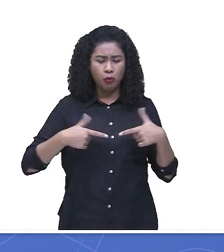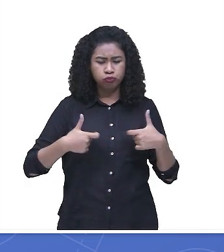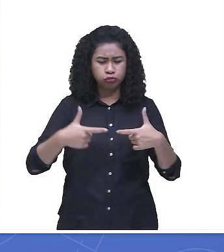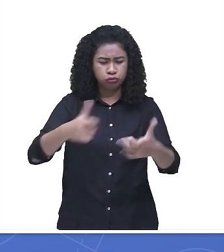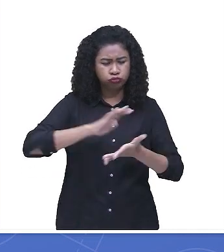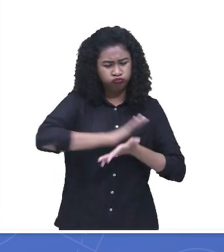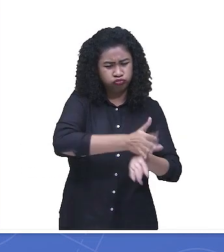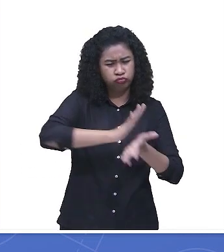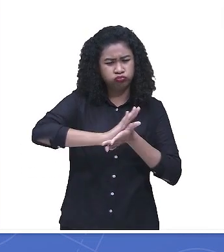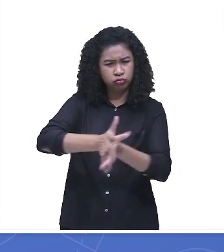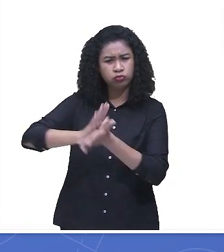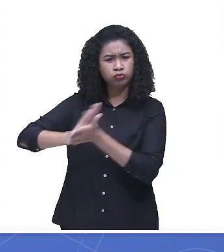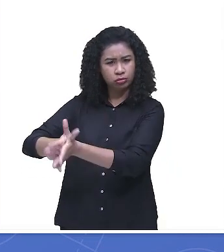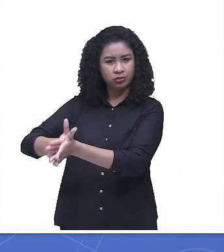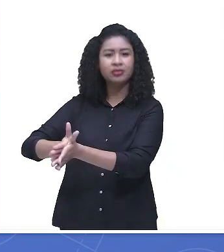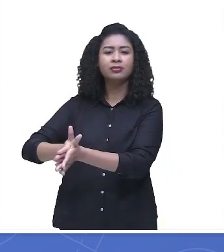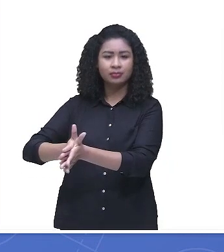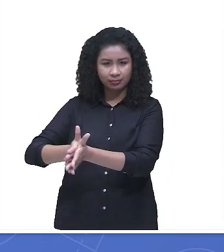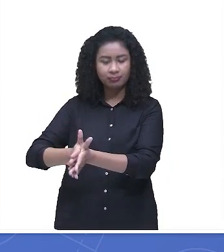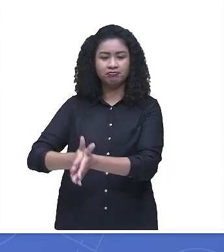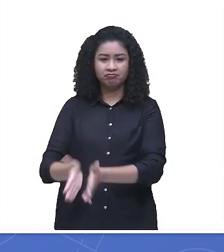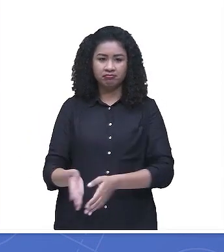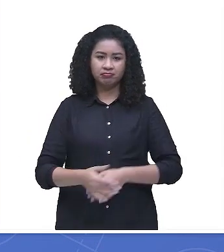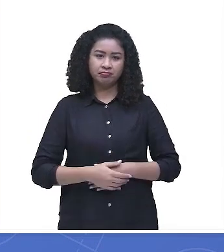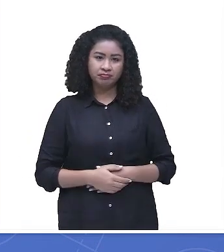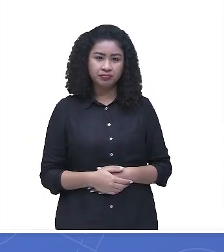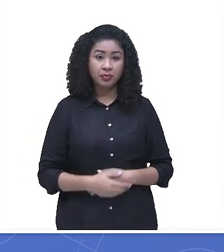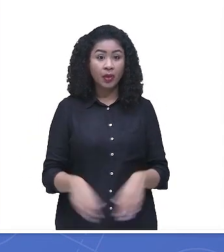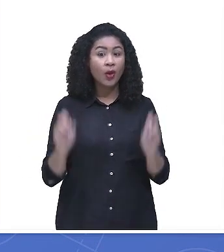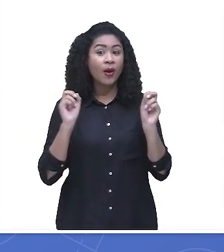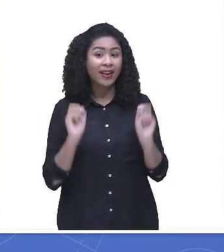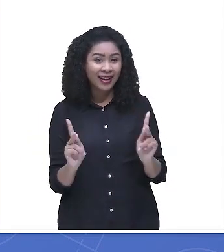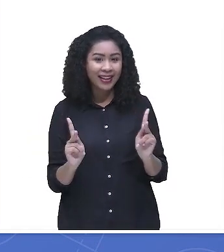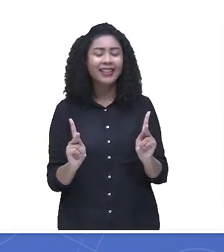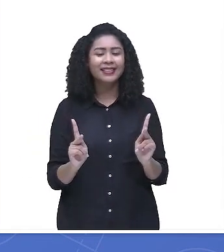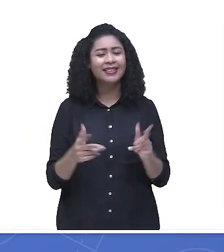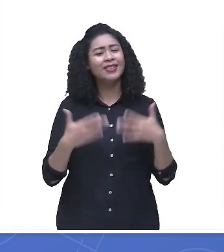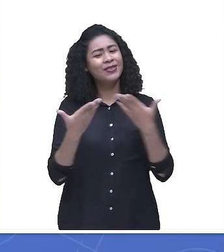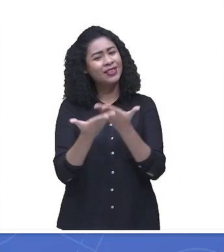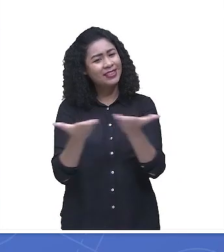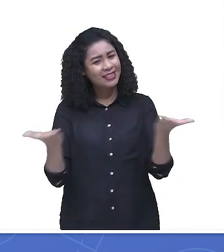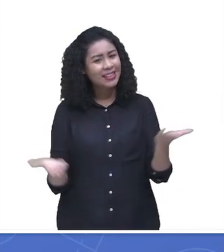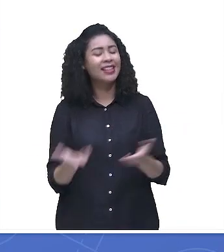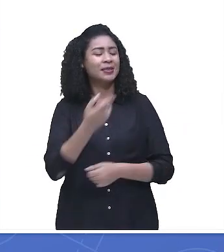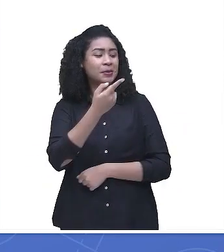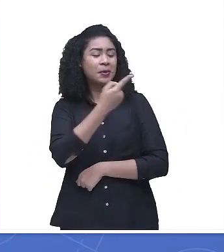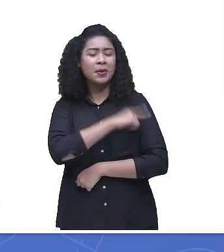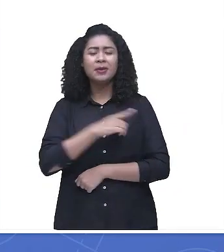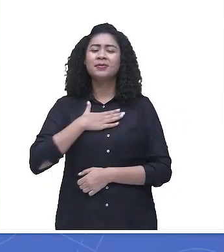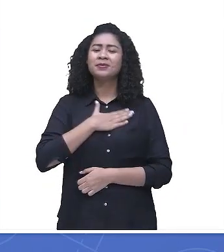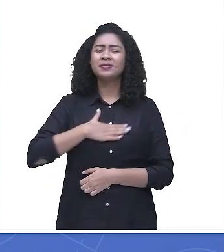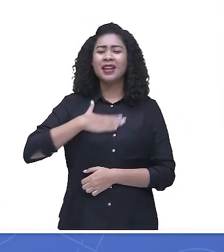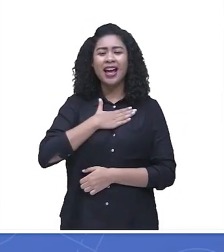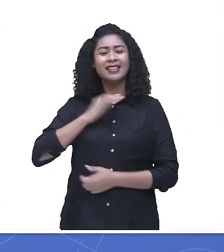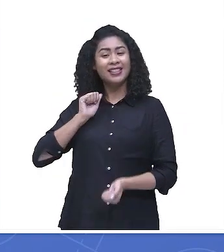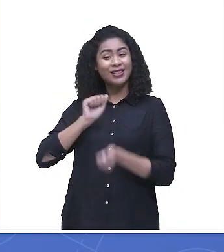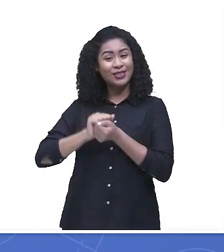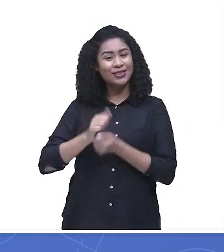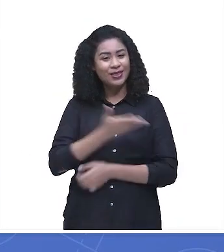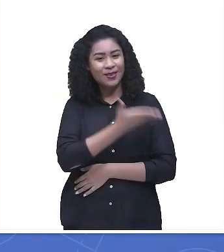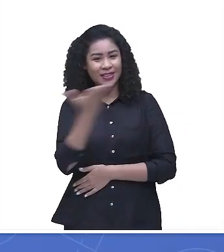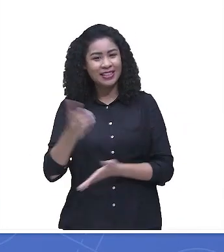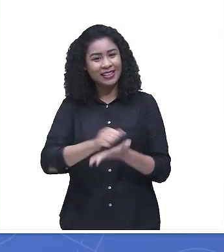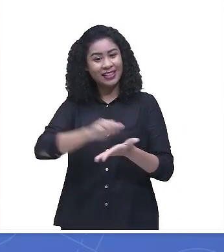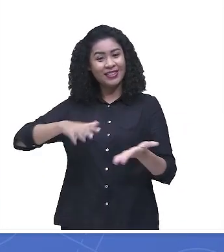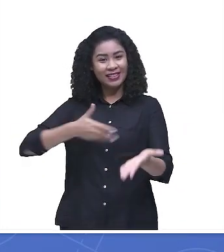ou seja, sem perdão. Tudo bem? Queridos da primeira série, foi um prazer estar com vocês novamente em mais uma atividade